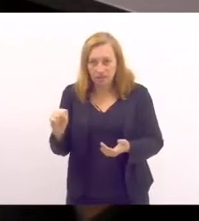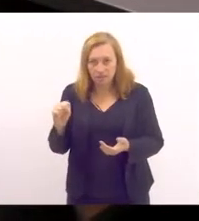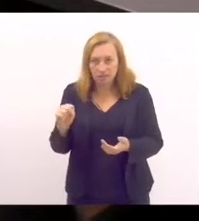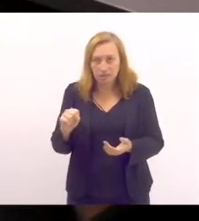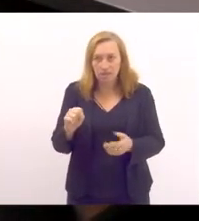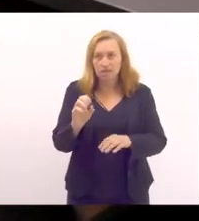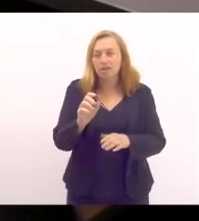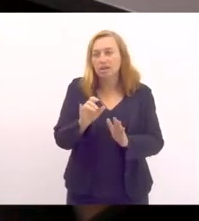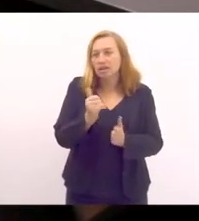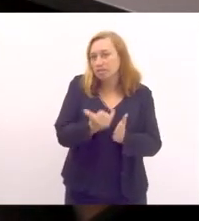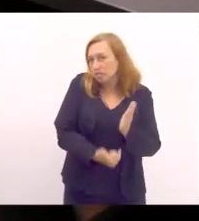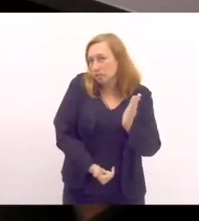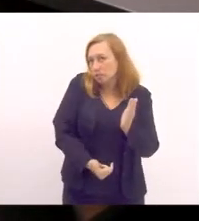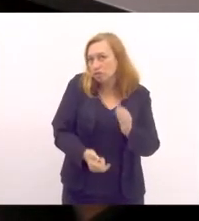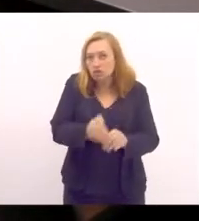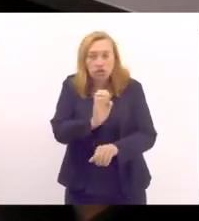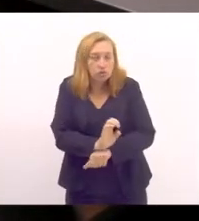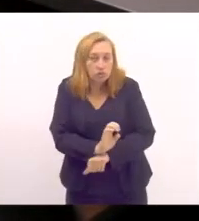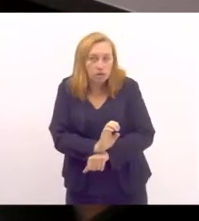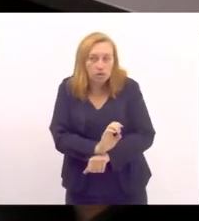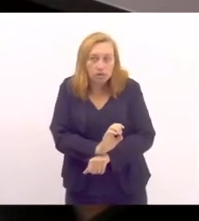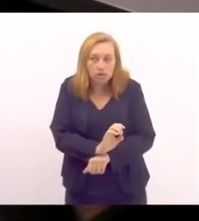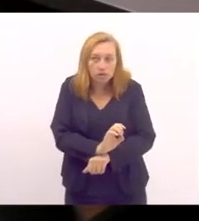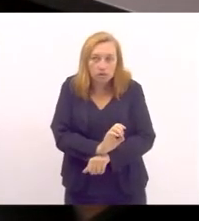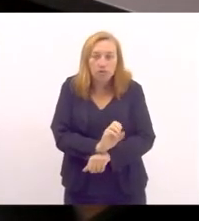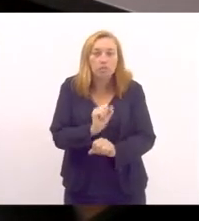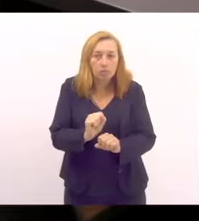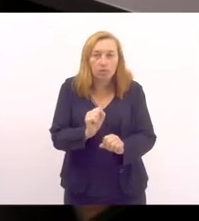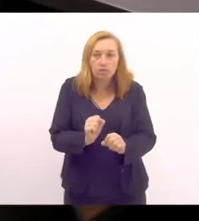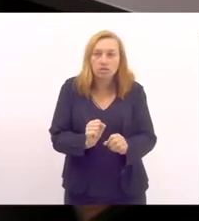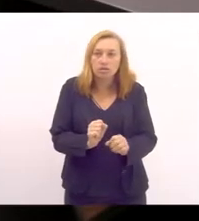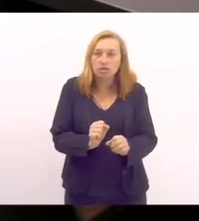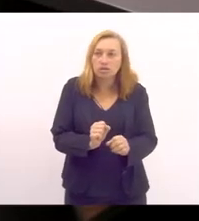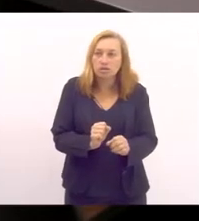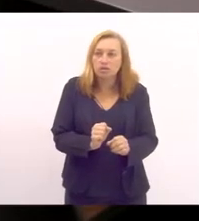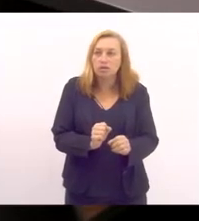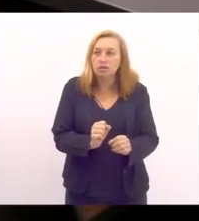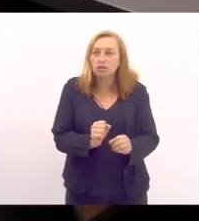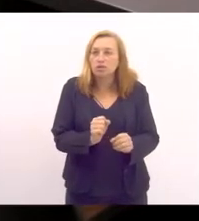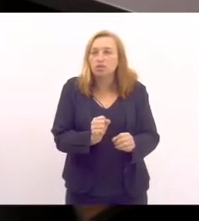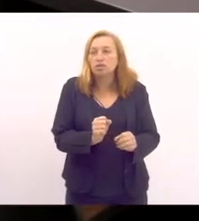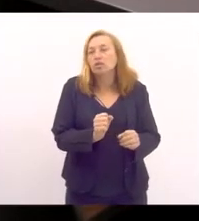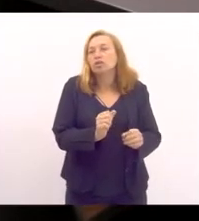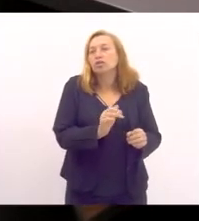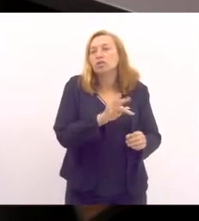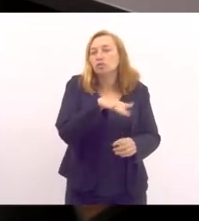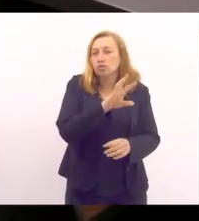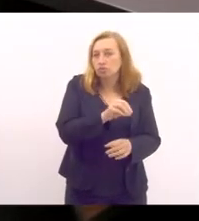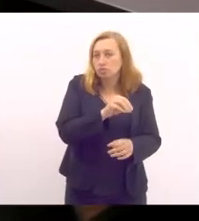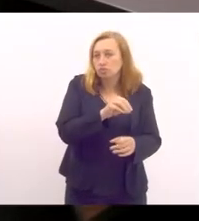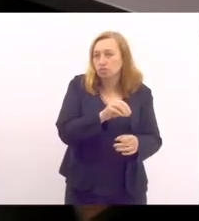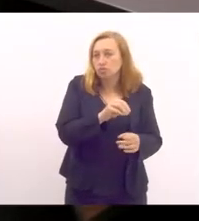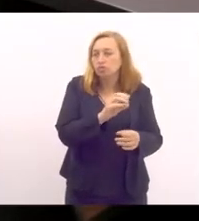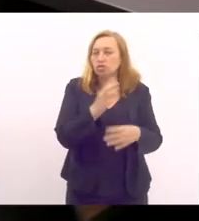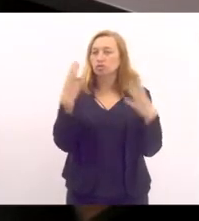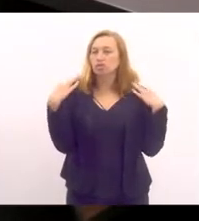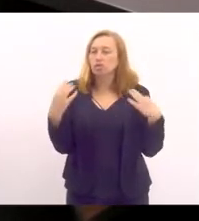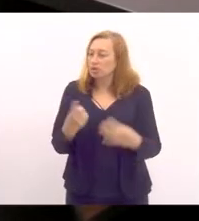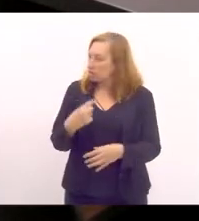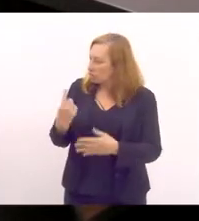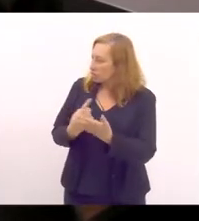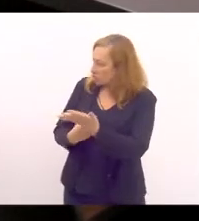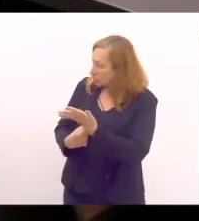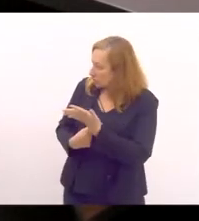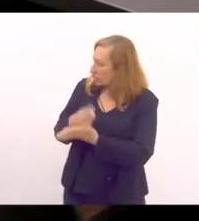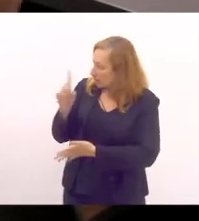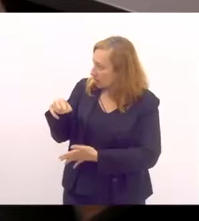estadual. Parte desse imposto estadual pode compor o Fundo Estadual de Turismo e ajudar a gente, né, a fazer com